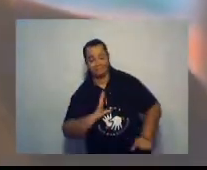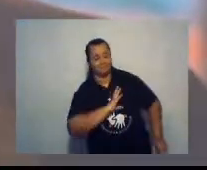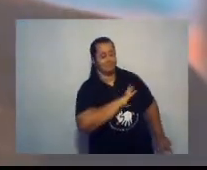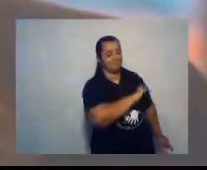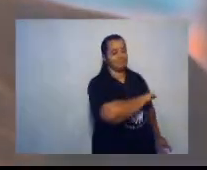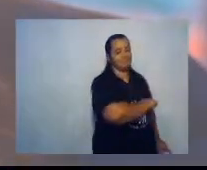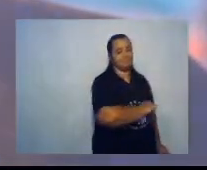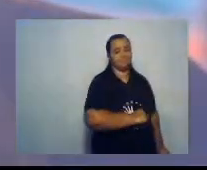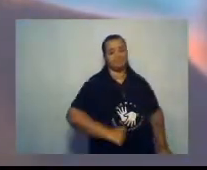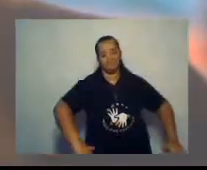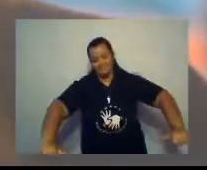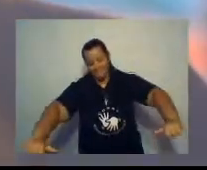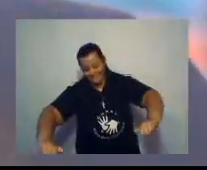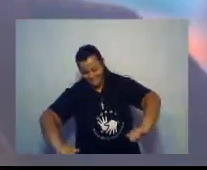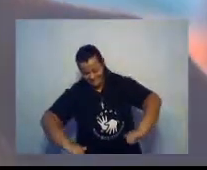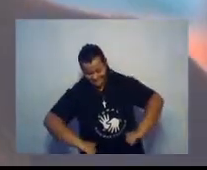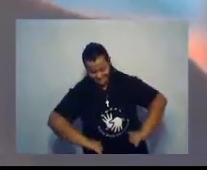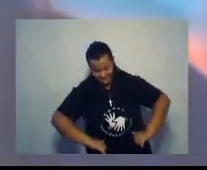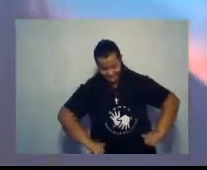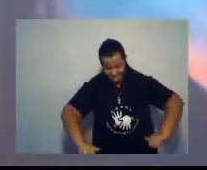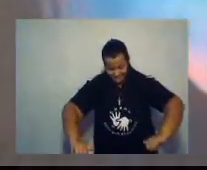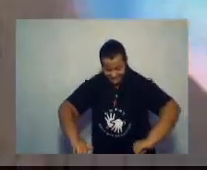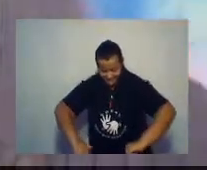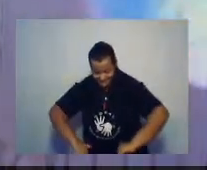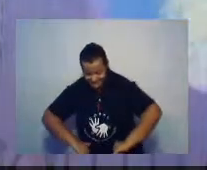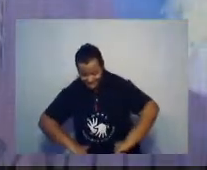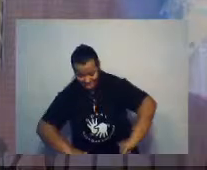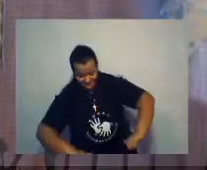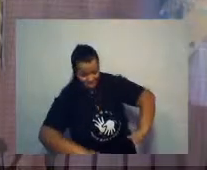o sinônimo de amar é